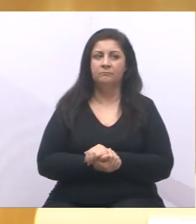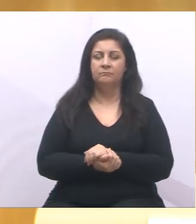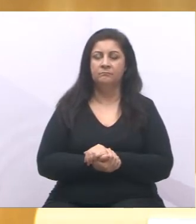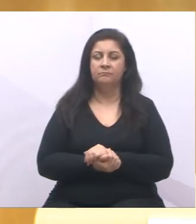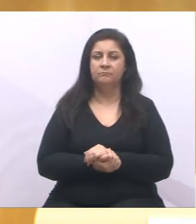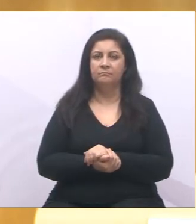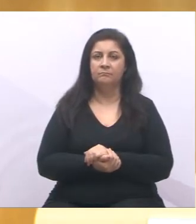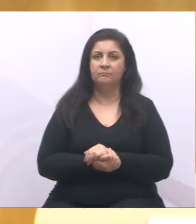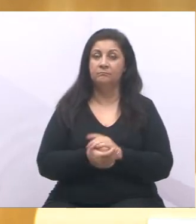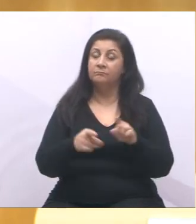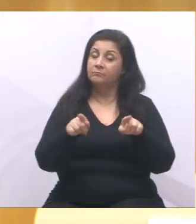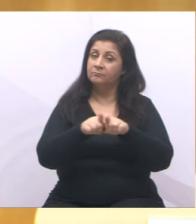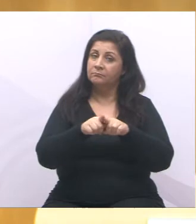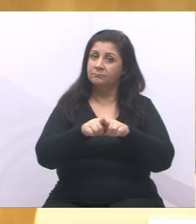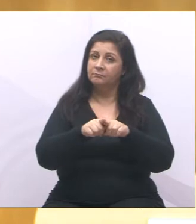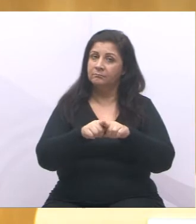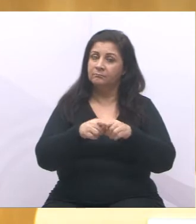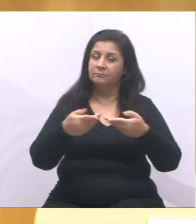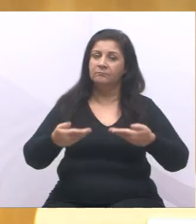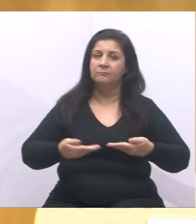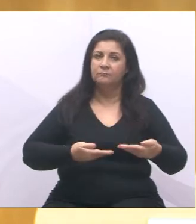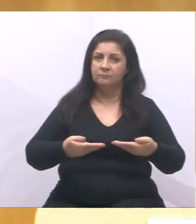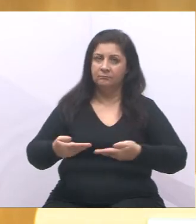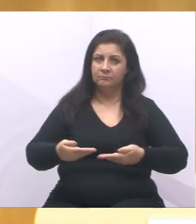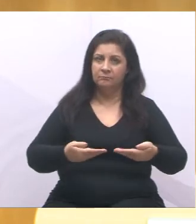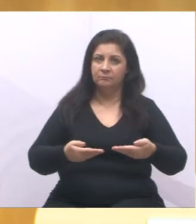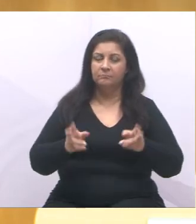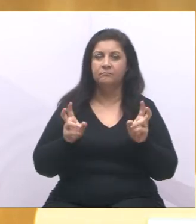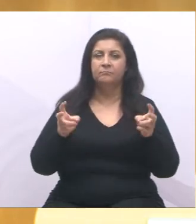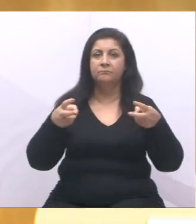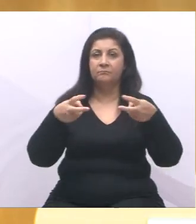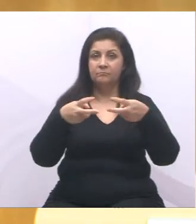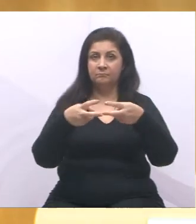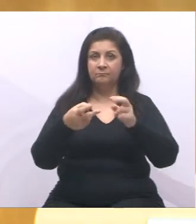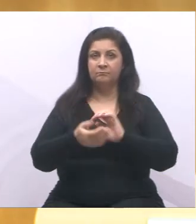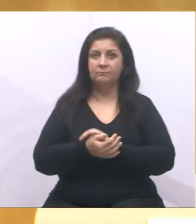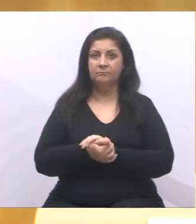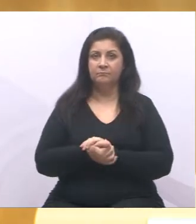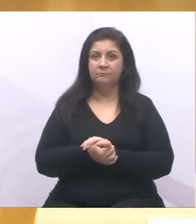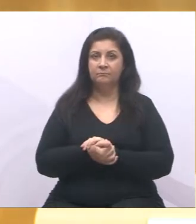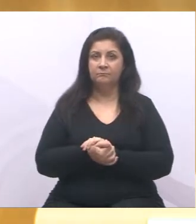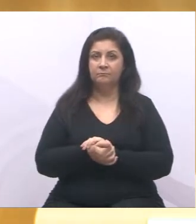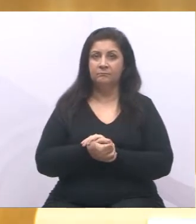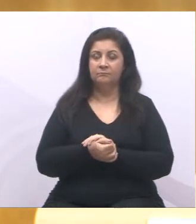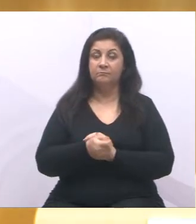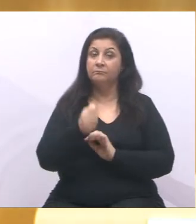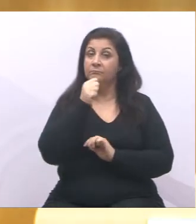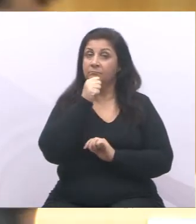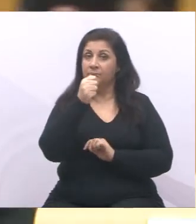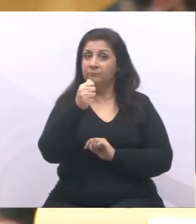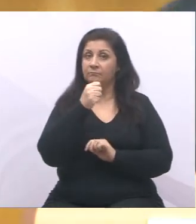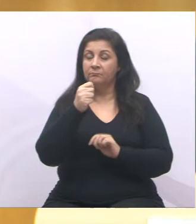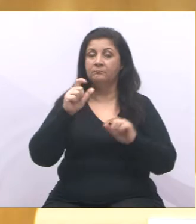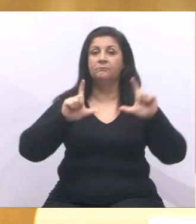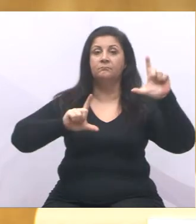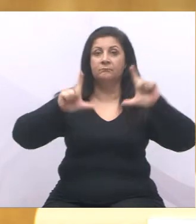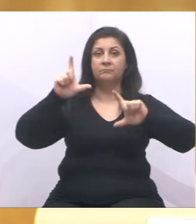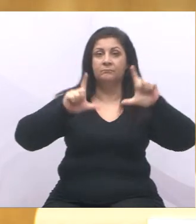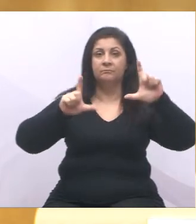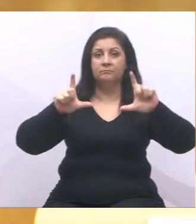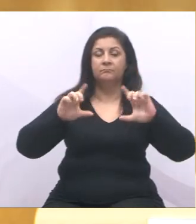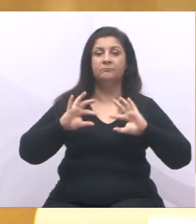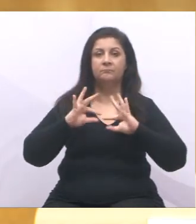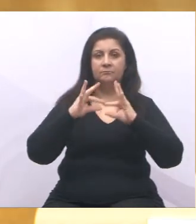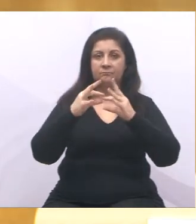Cumprimento os servidores da Câmara Municipal presentes nesse ato, cumprimento a imprensa, todos os seus representantes aqui,